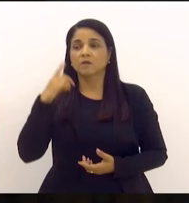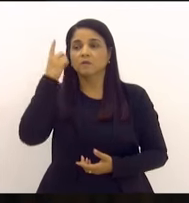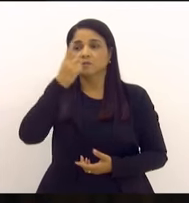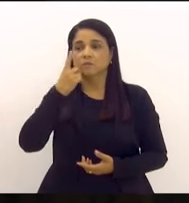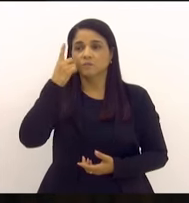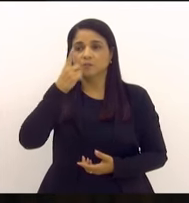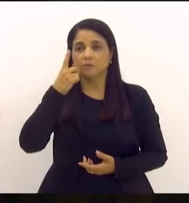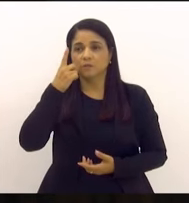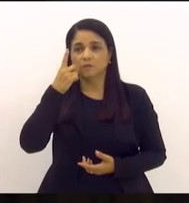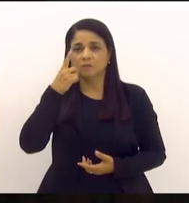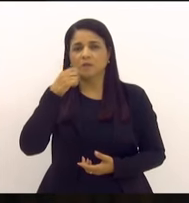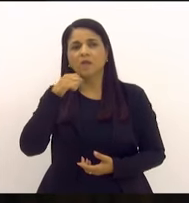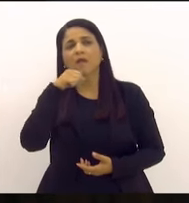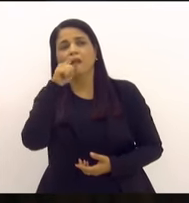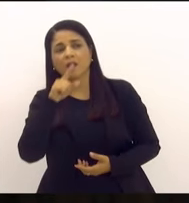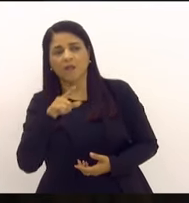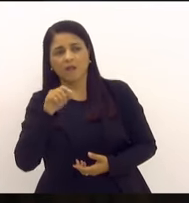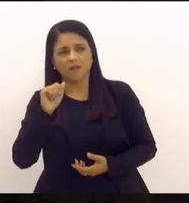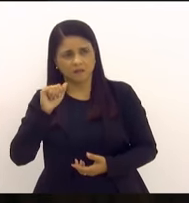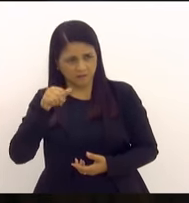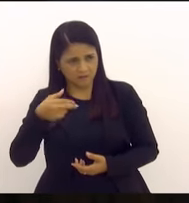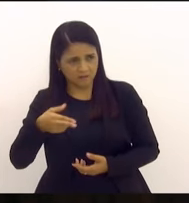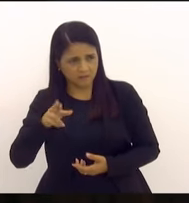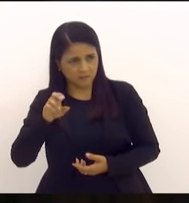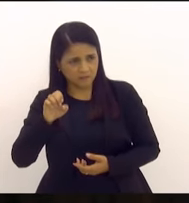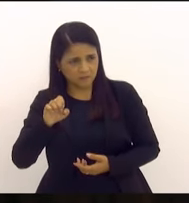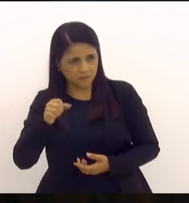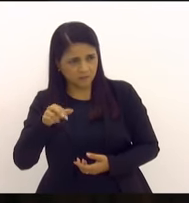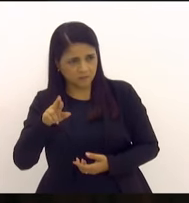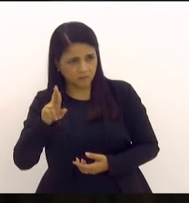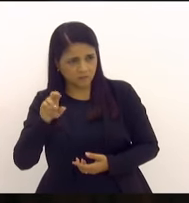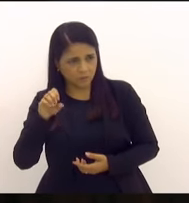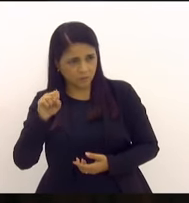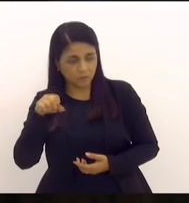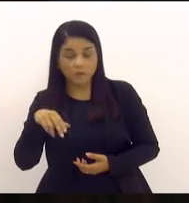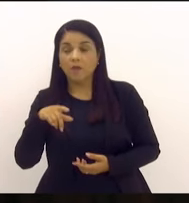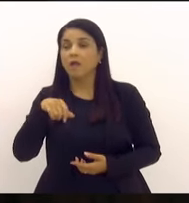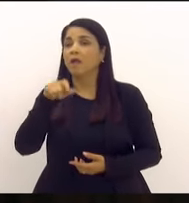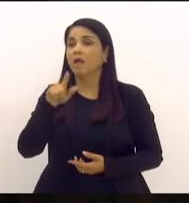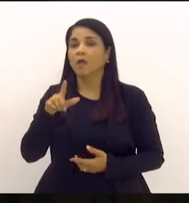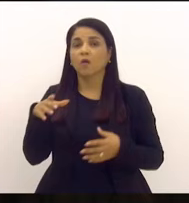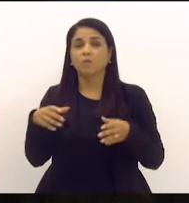Deputada... Quem está aí, Anderson? Chico. Comissão de Cultura, por favor, Chico.